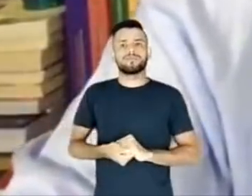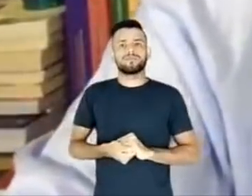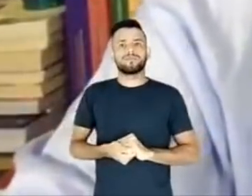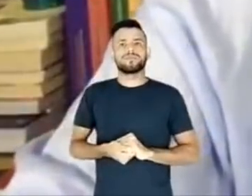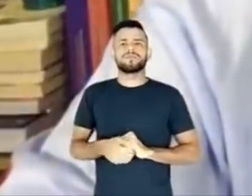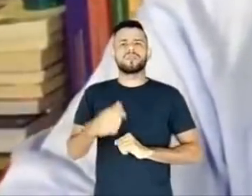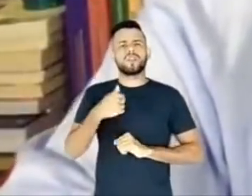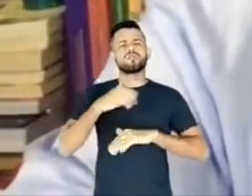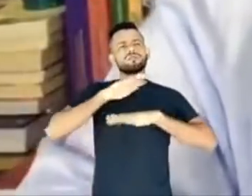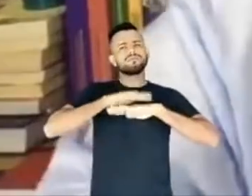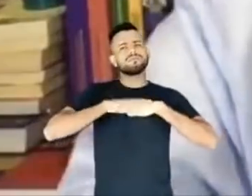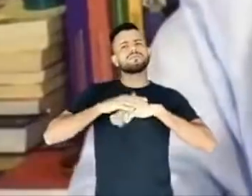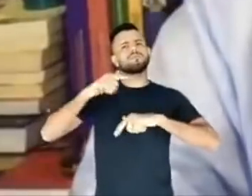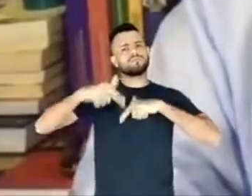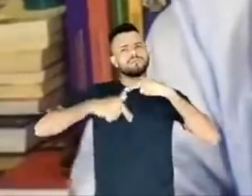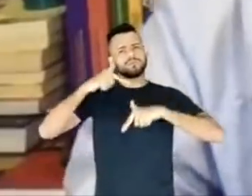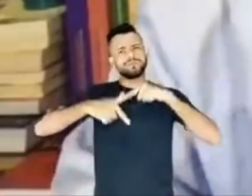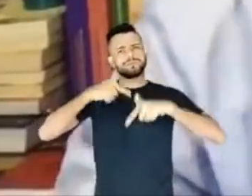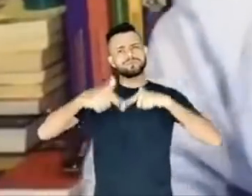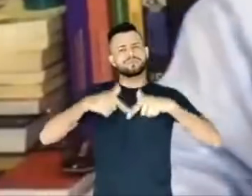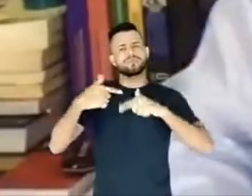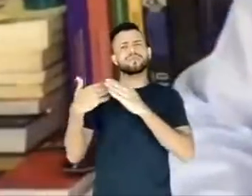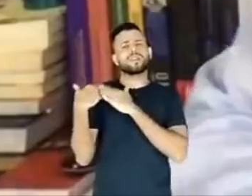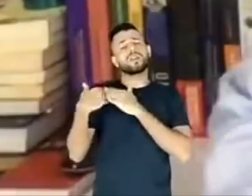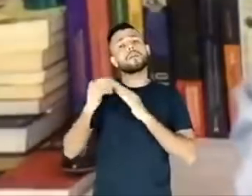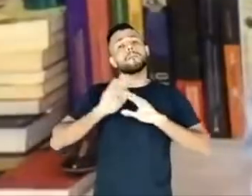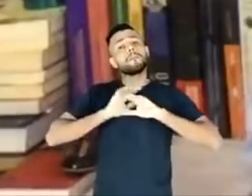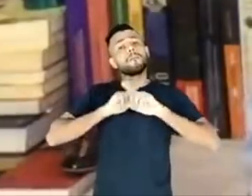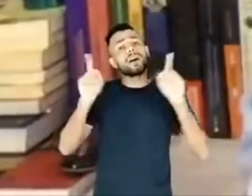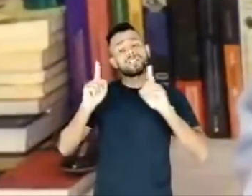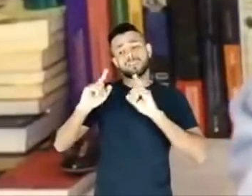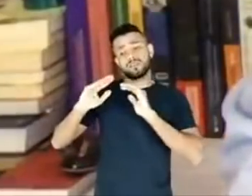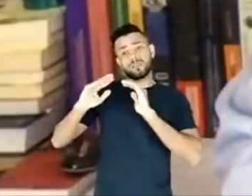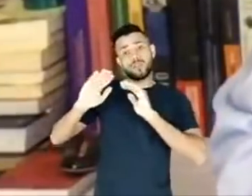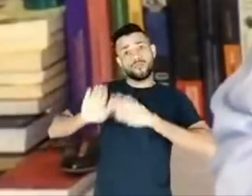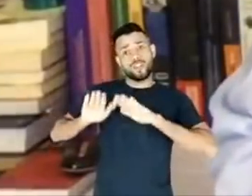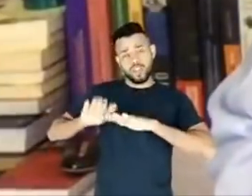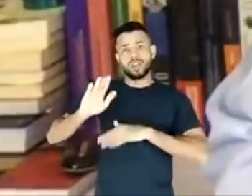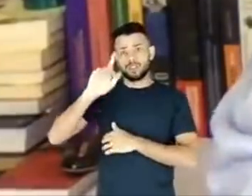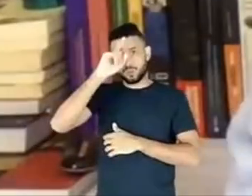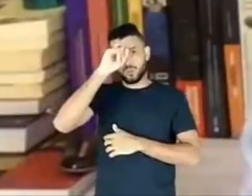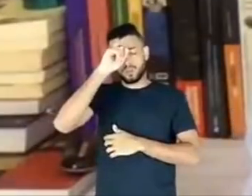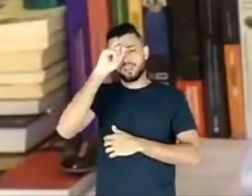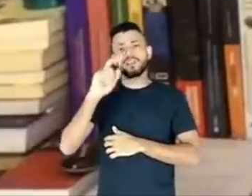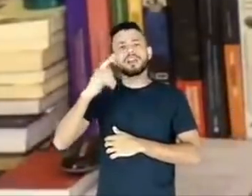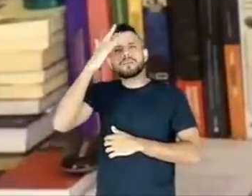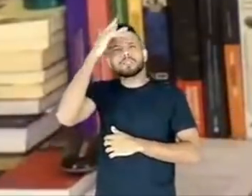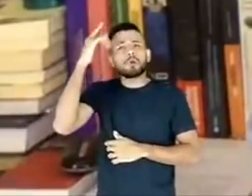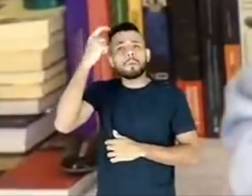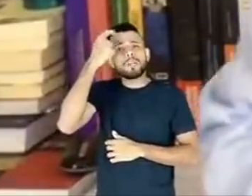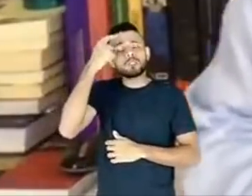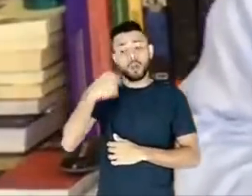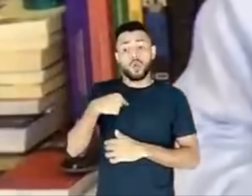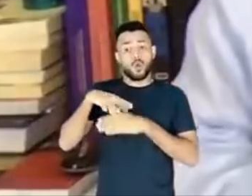tarefa e fui obrigado a ficar no hospital e muita gente pensou que eu estava doente. Eu tô bem de